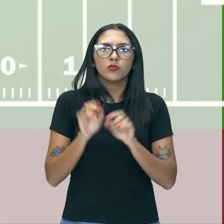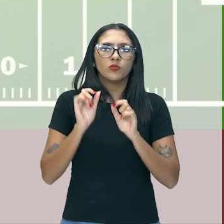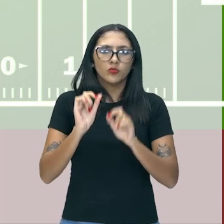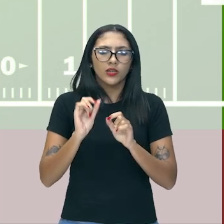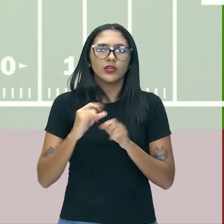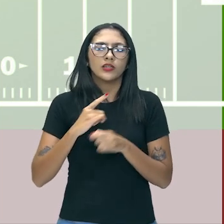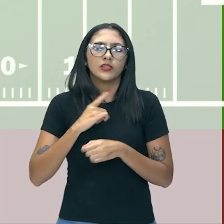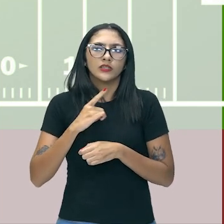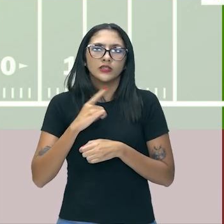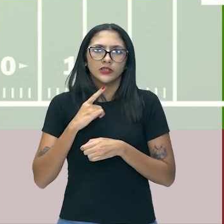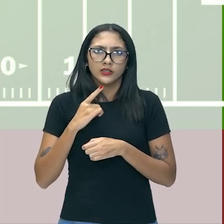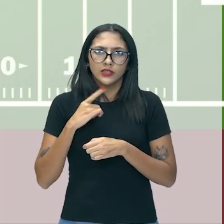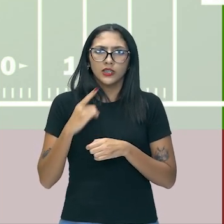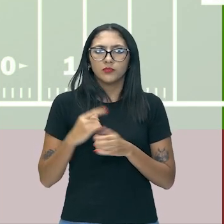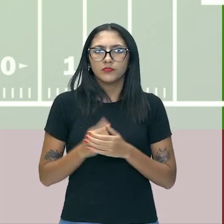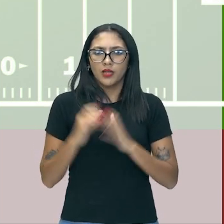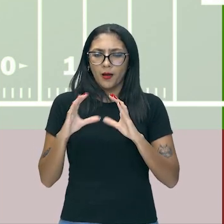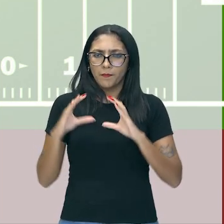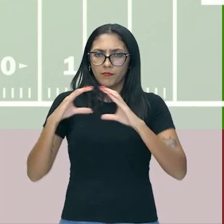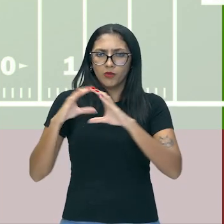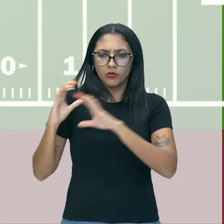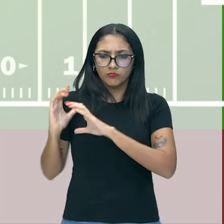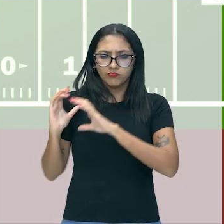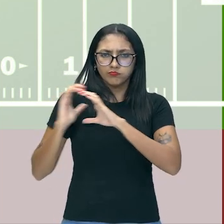né, do lance